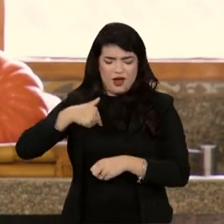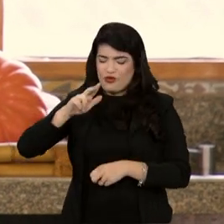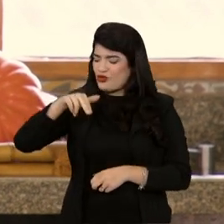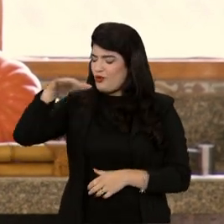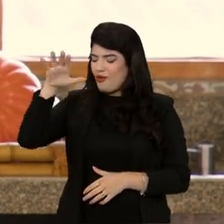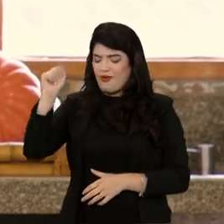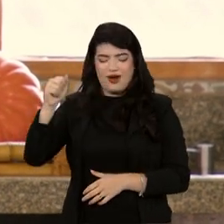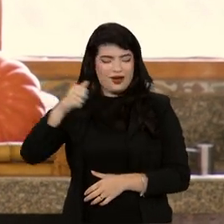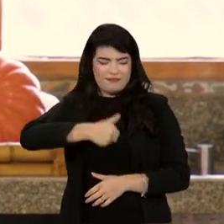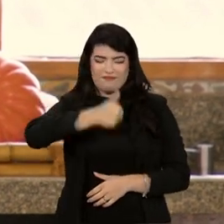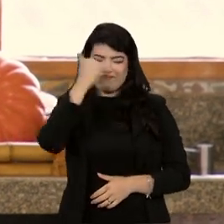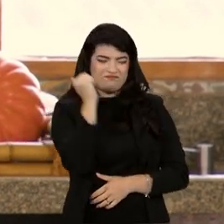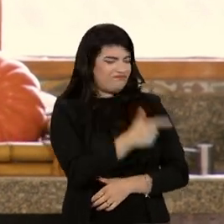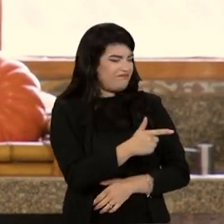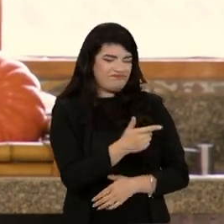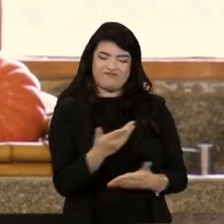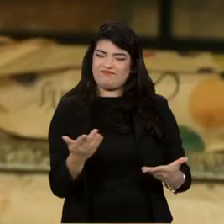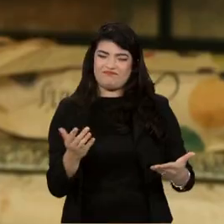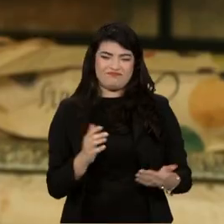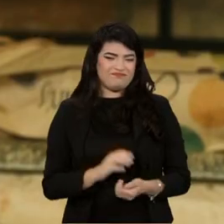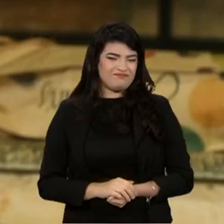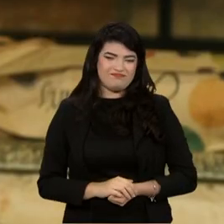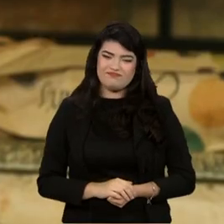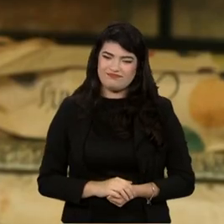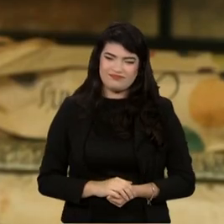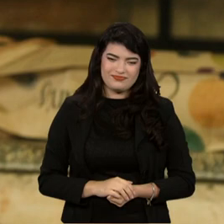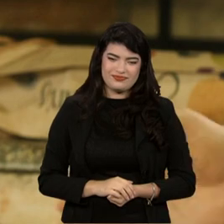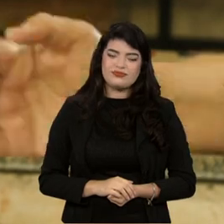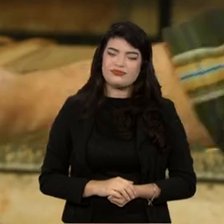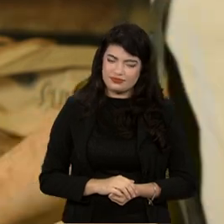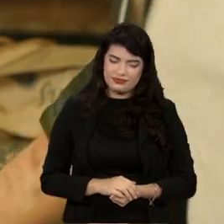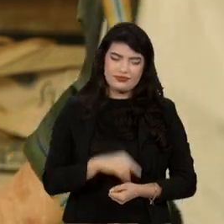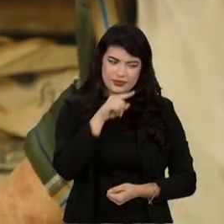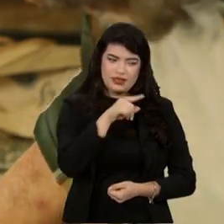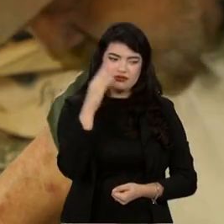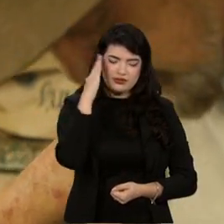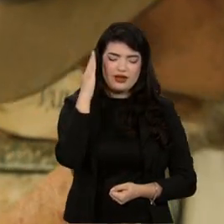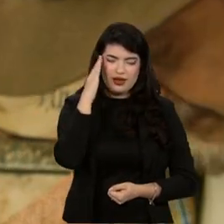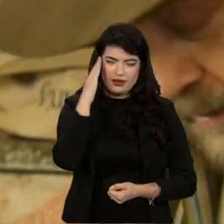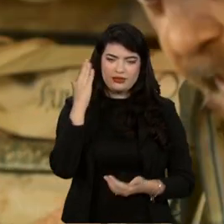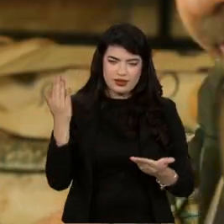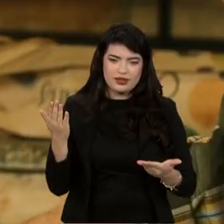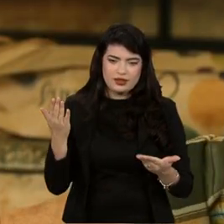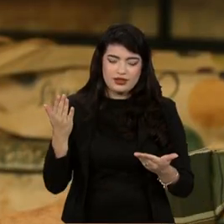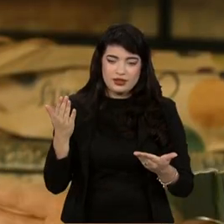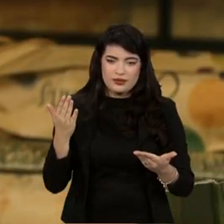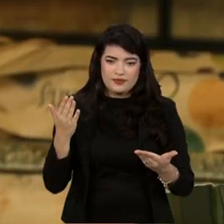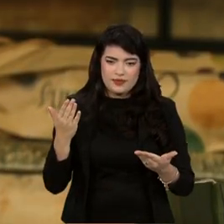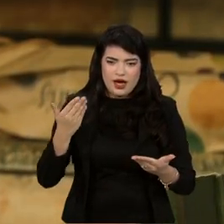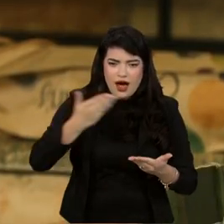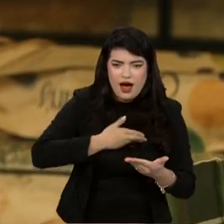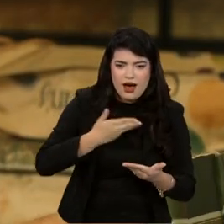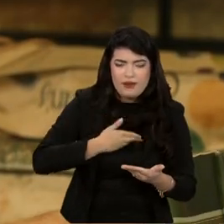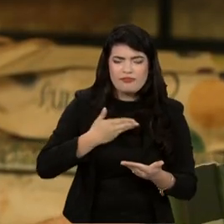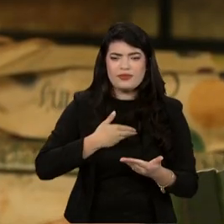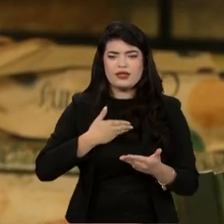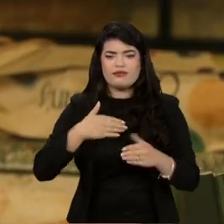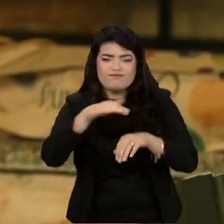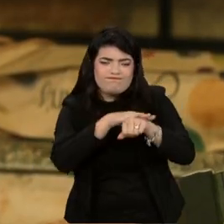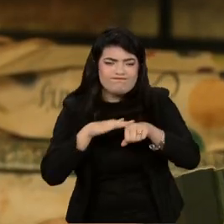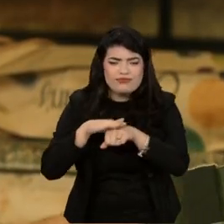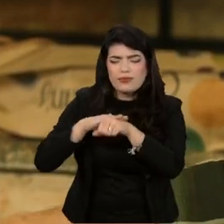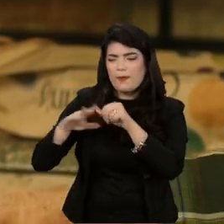metade daquilo que você é. Pois saiba que entre os amigos